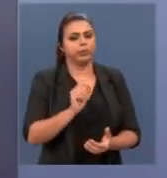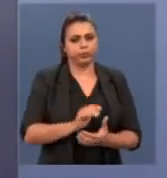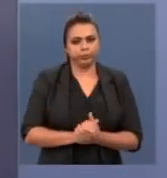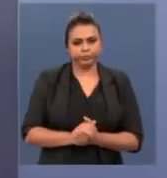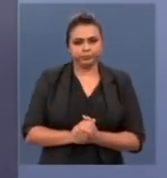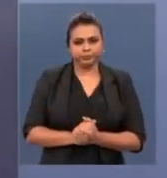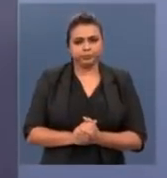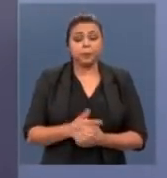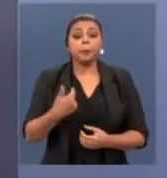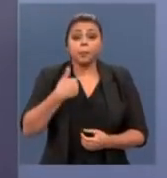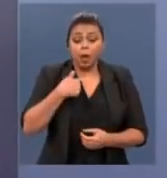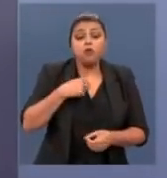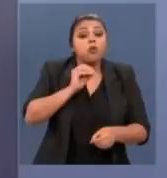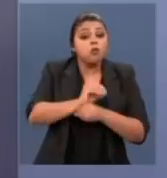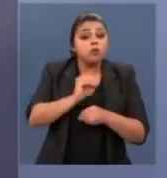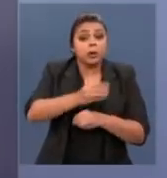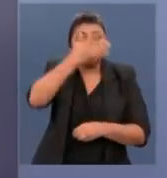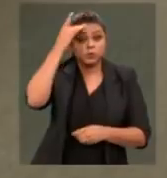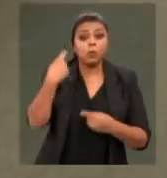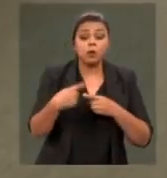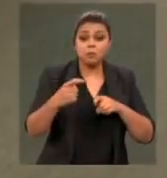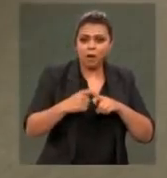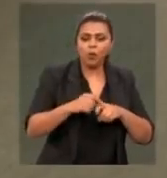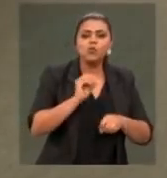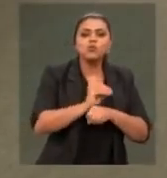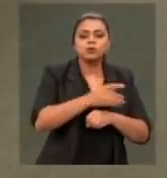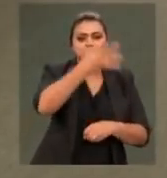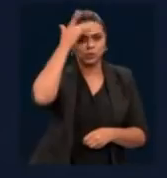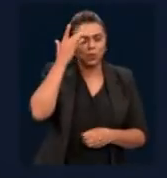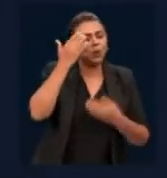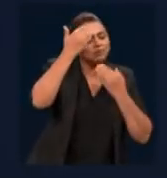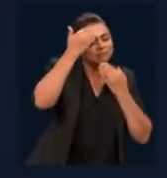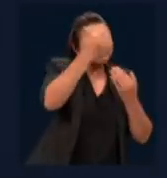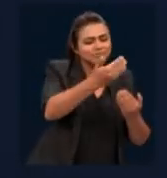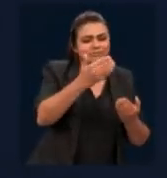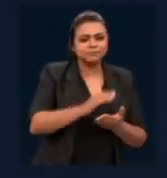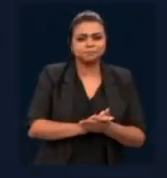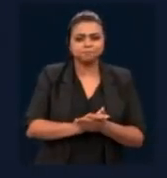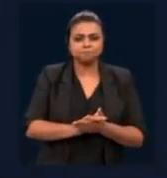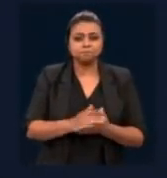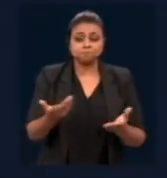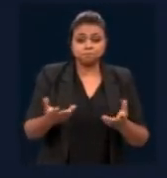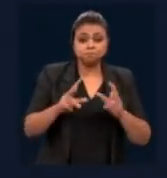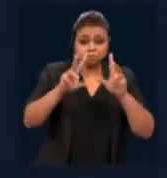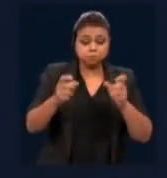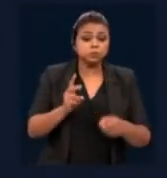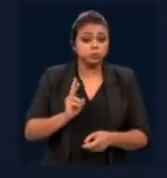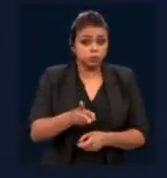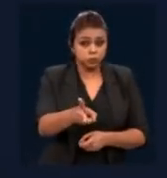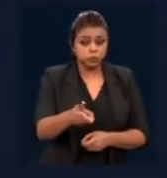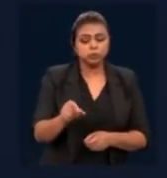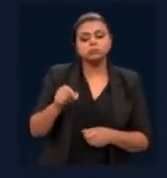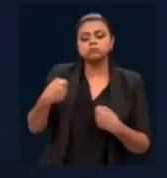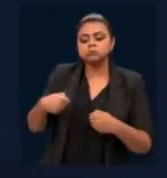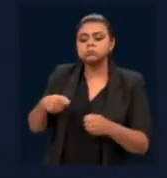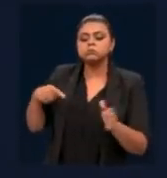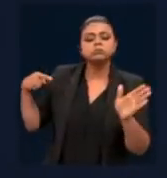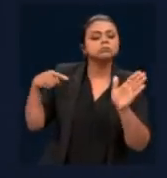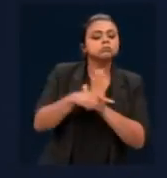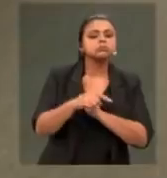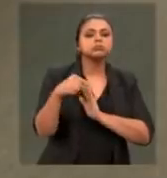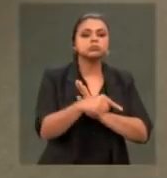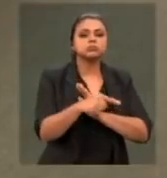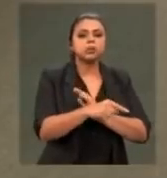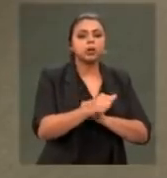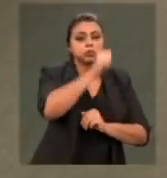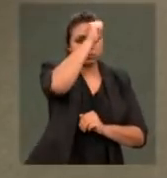pessoas que um médico em cuidar das pessoas obrigado candidato ea palavra continua com o senhor o senhor tem que perguntar agora para